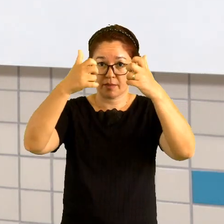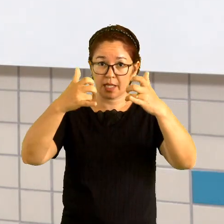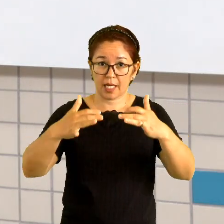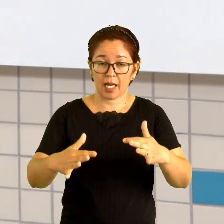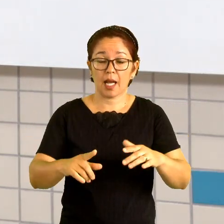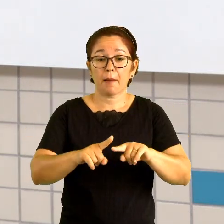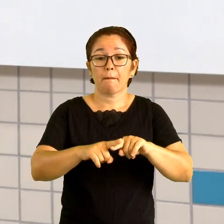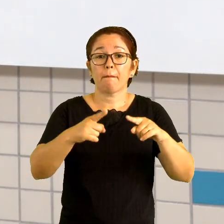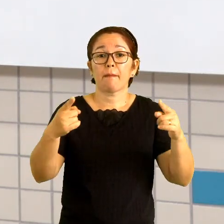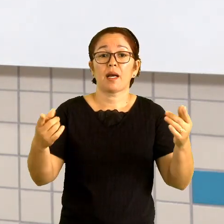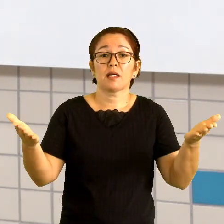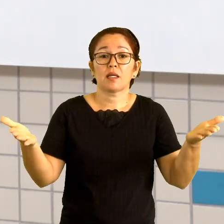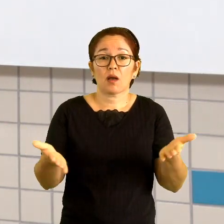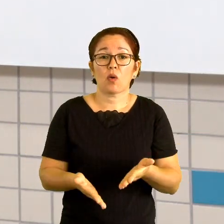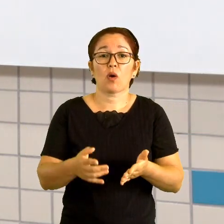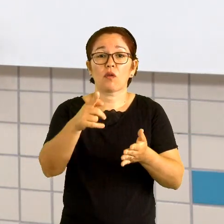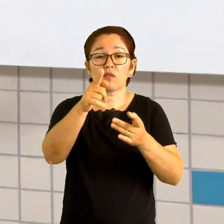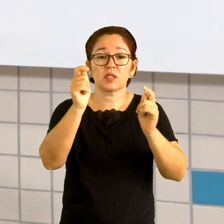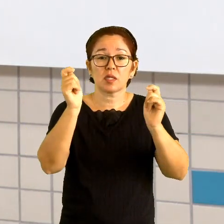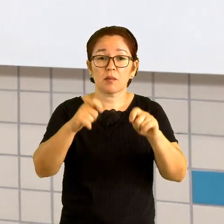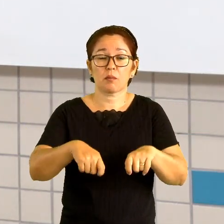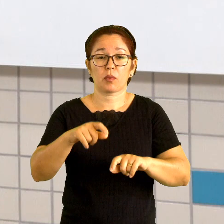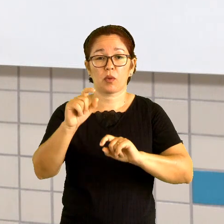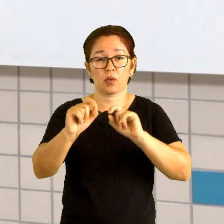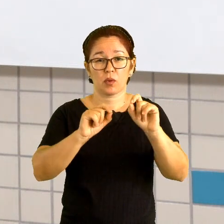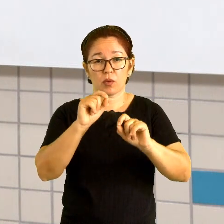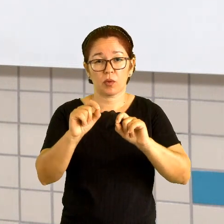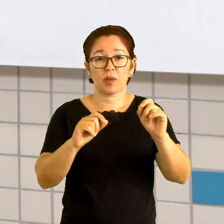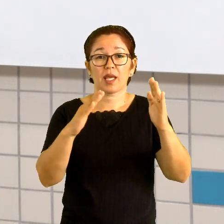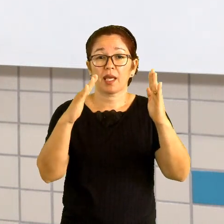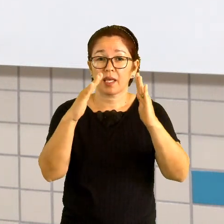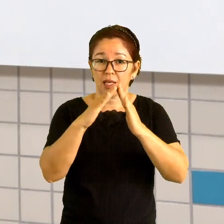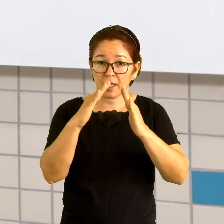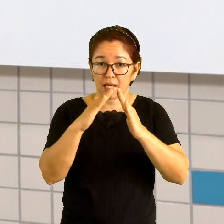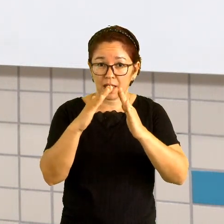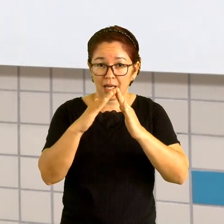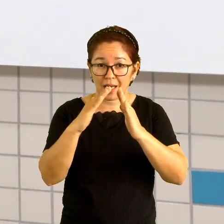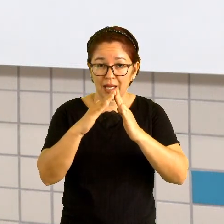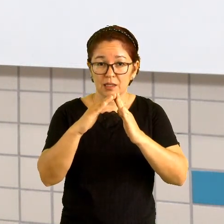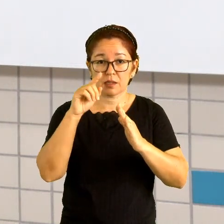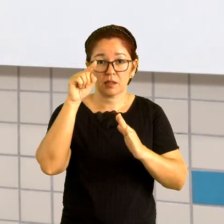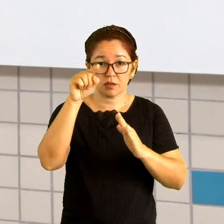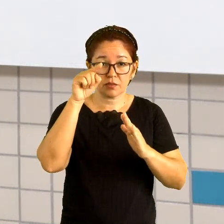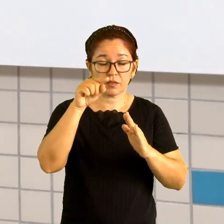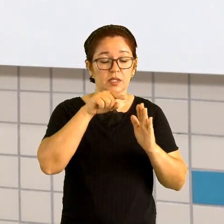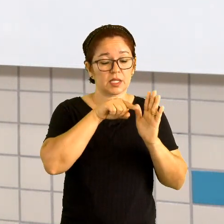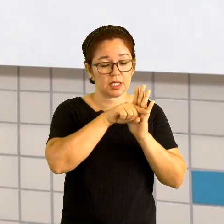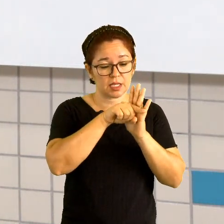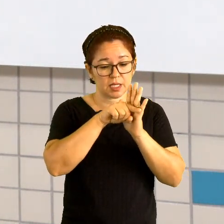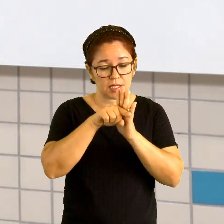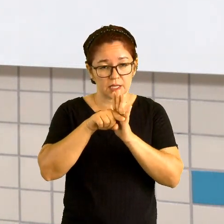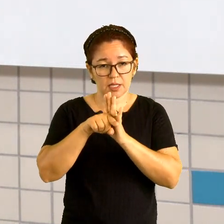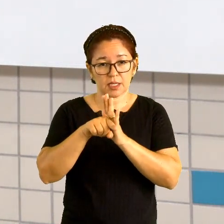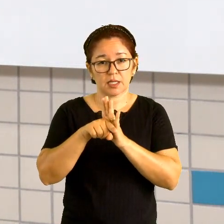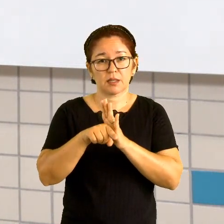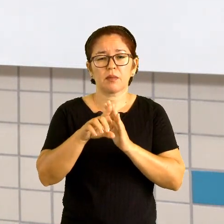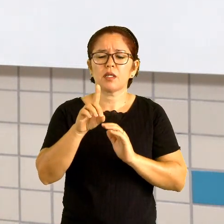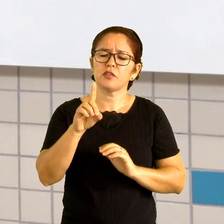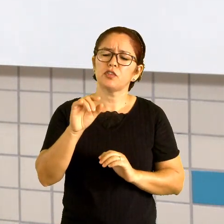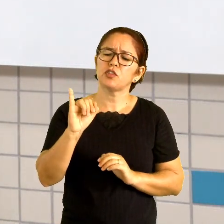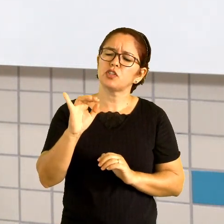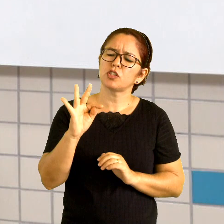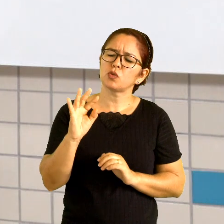ditado popular, entendeu? O ditado popular que surge aí no meio do povão, há muitos anos já existe